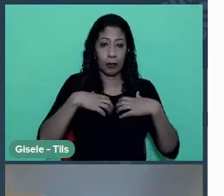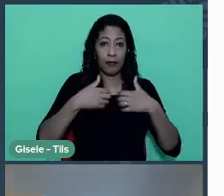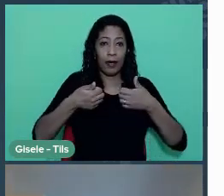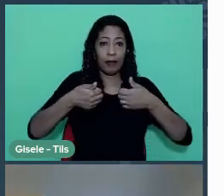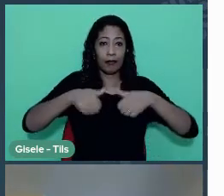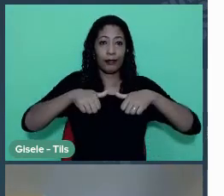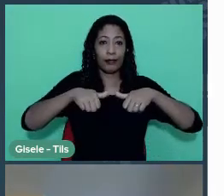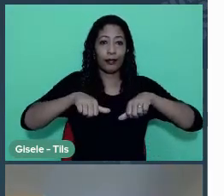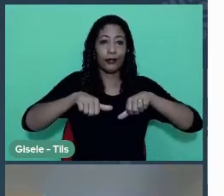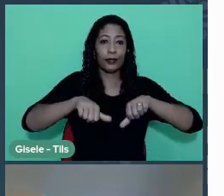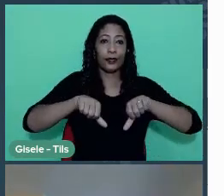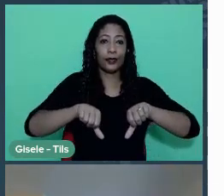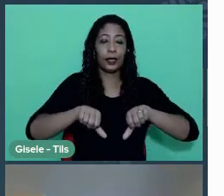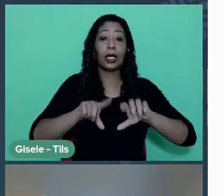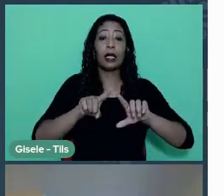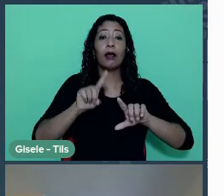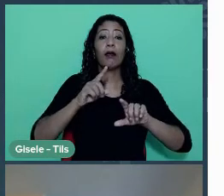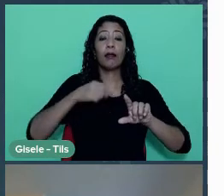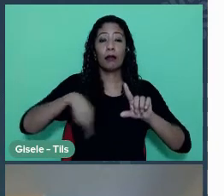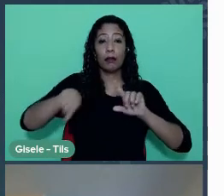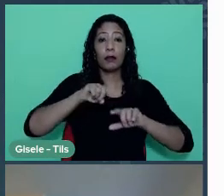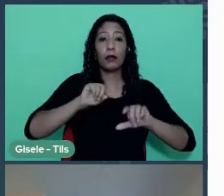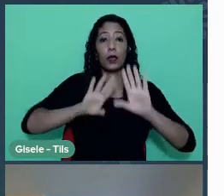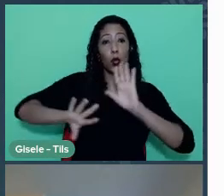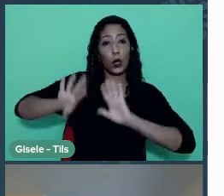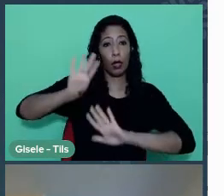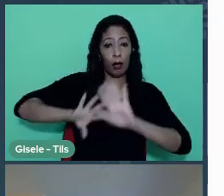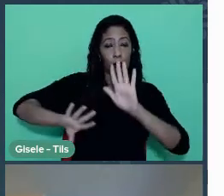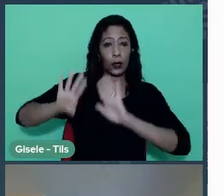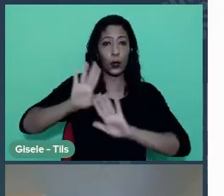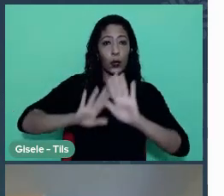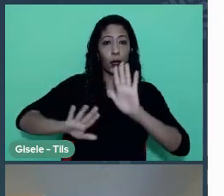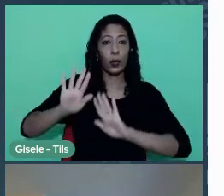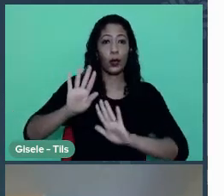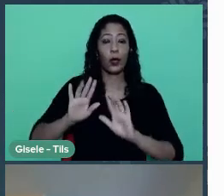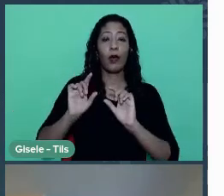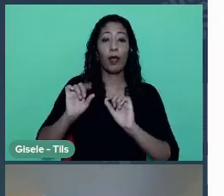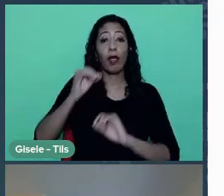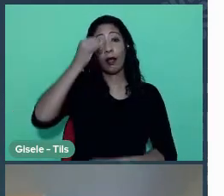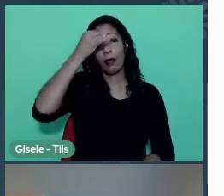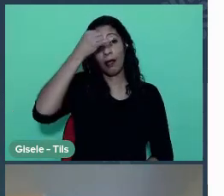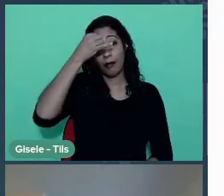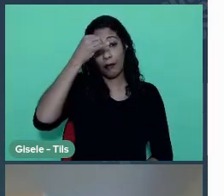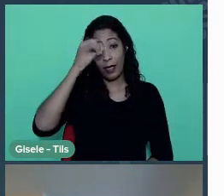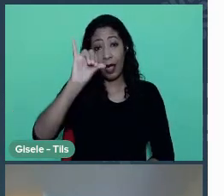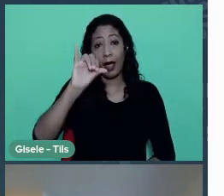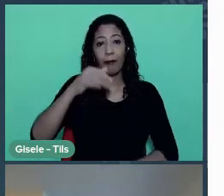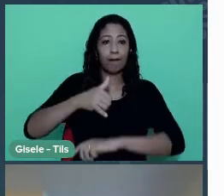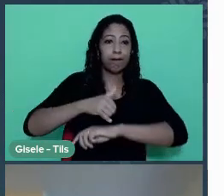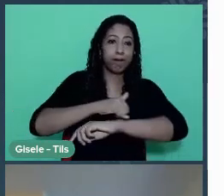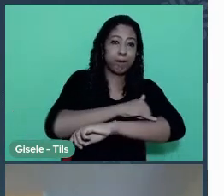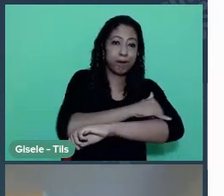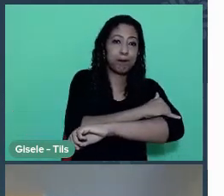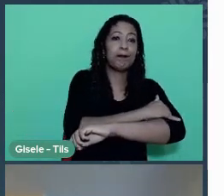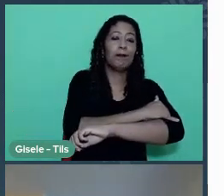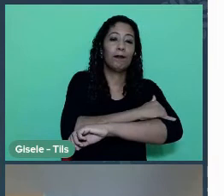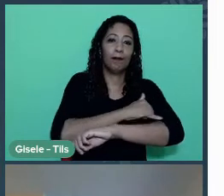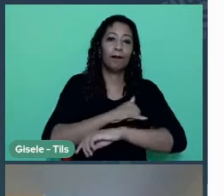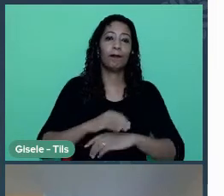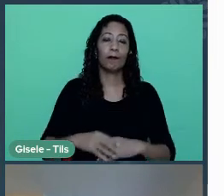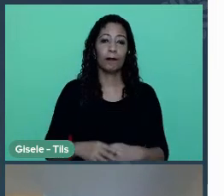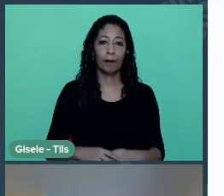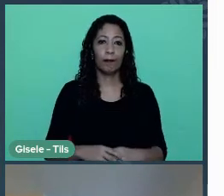tomar cuidado, todas as pessoas que têm asma têm que tomar cuidado para evitar o sobrepeso e a obesidade,